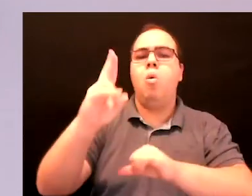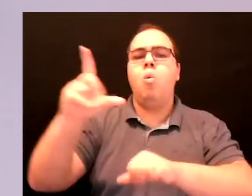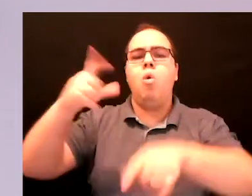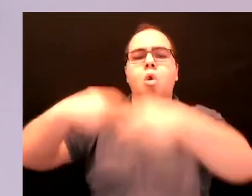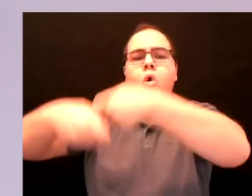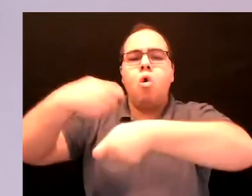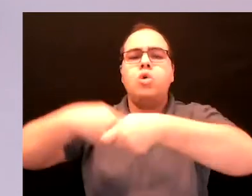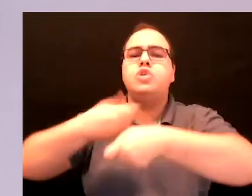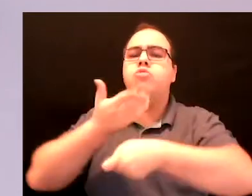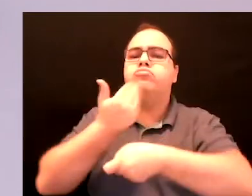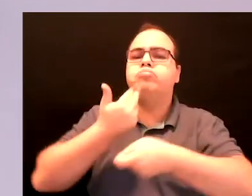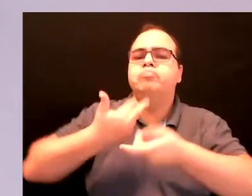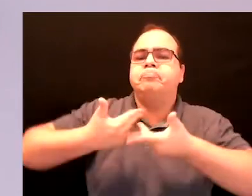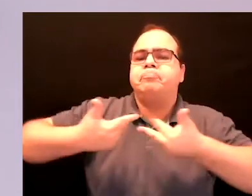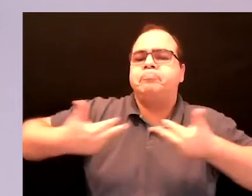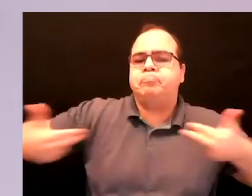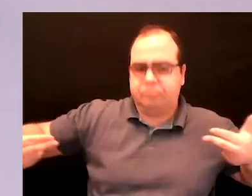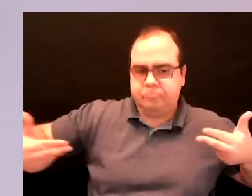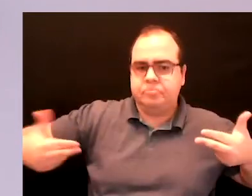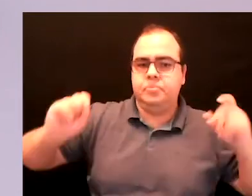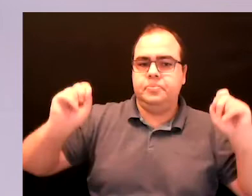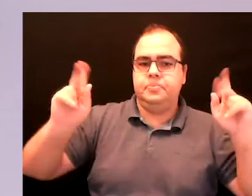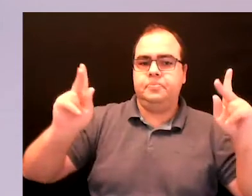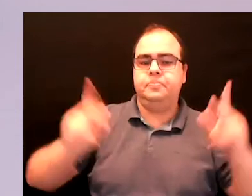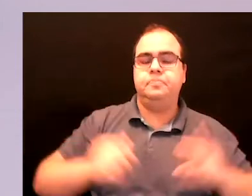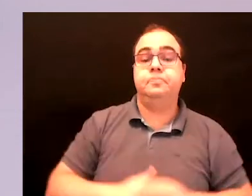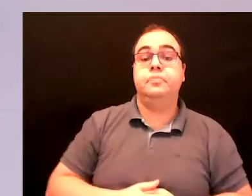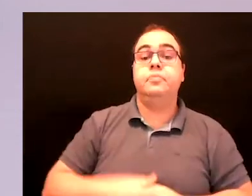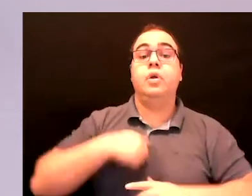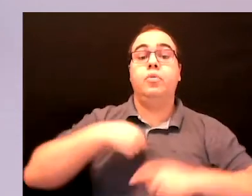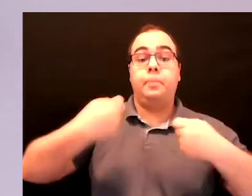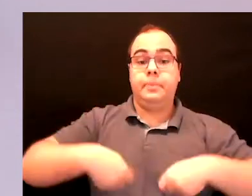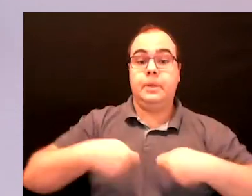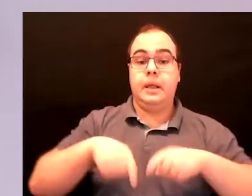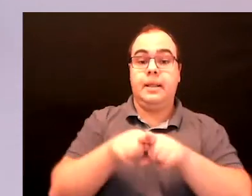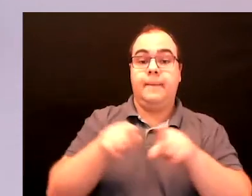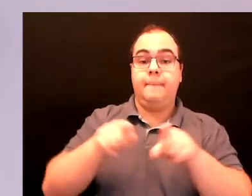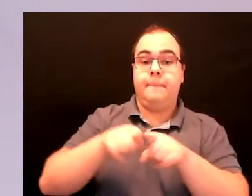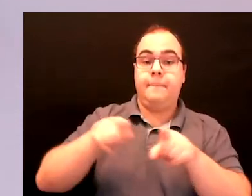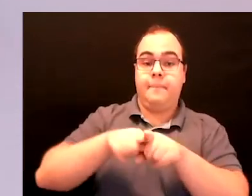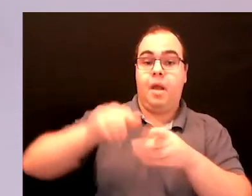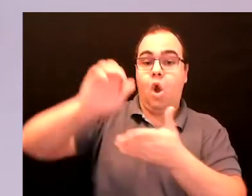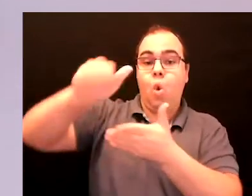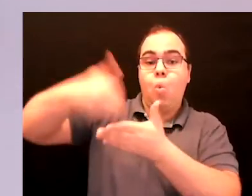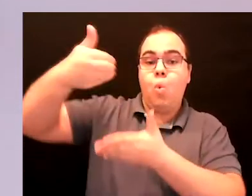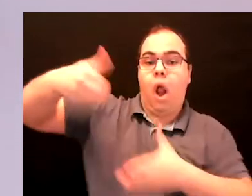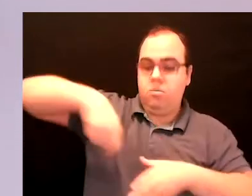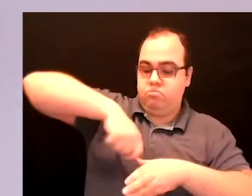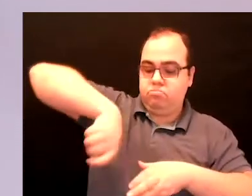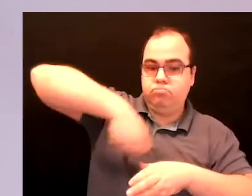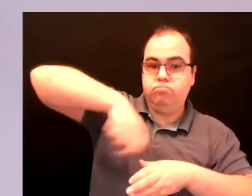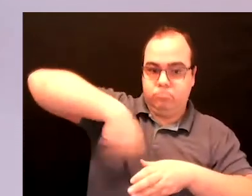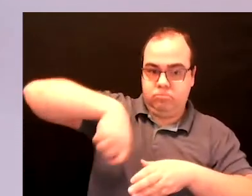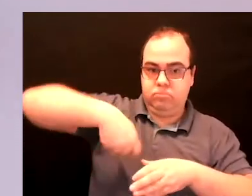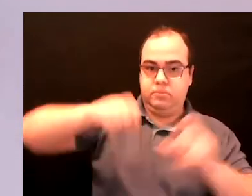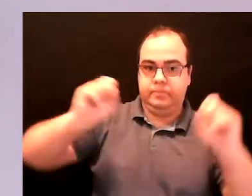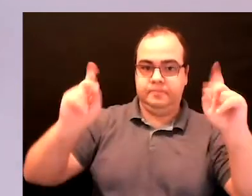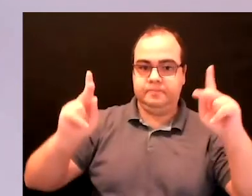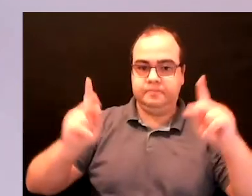ou lojas de ingredientes de festa. E eu vou precisar também de uma colher para misturar esses ingredientes.